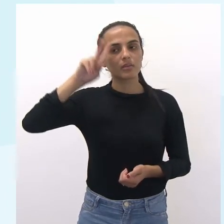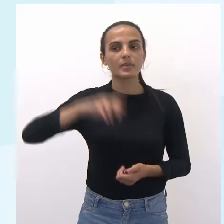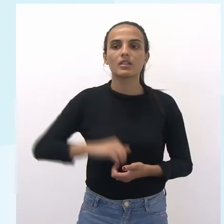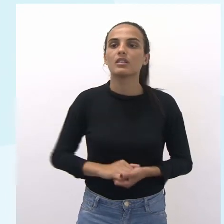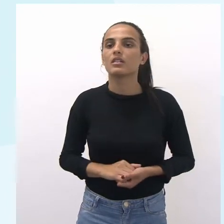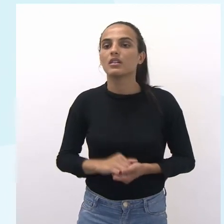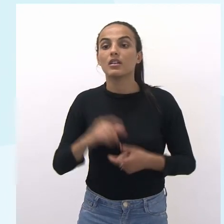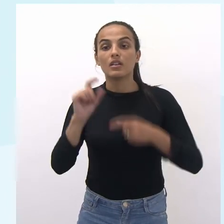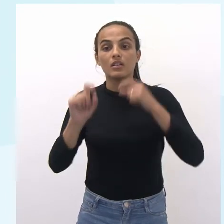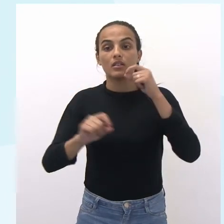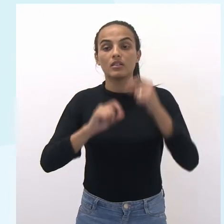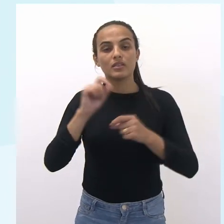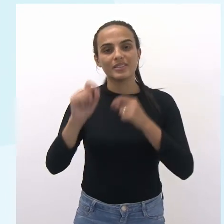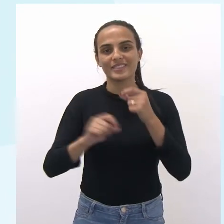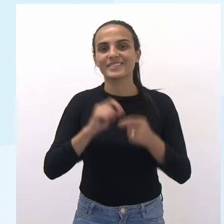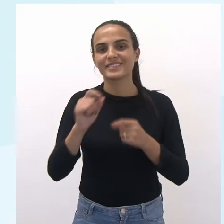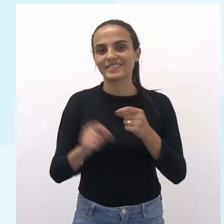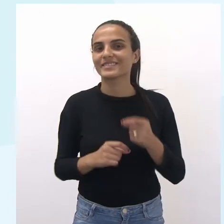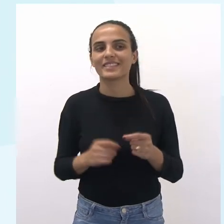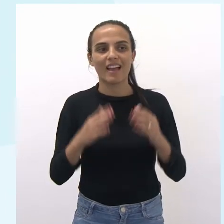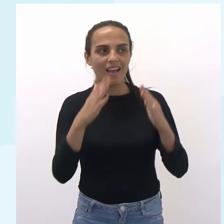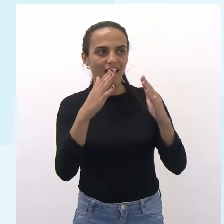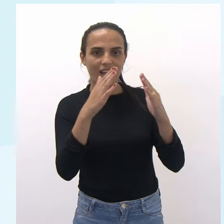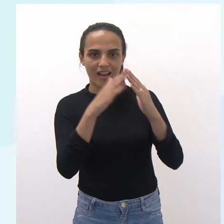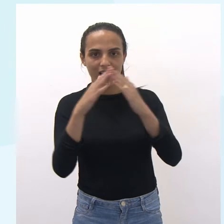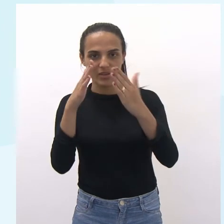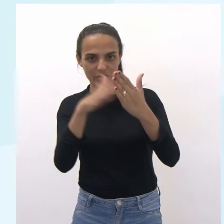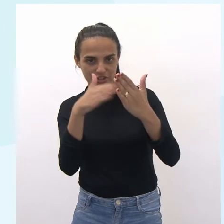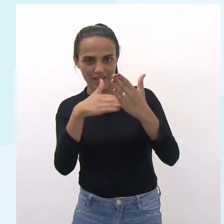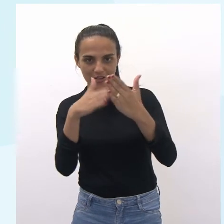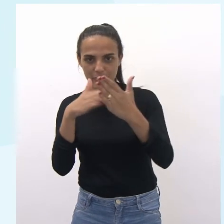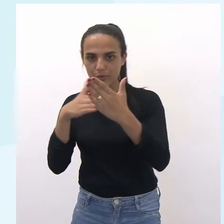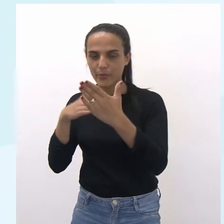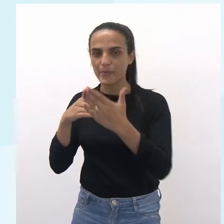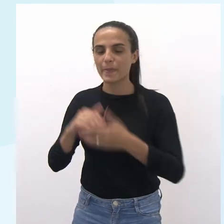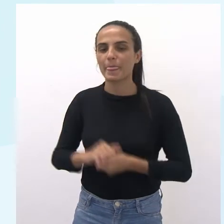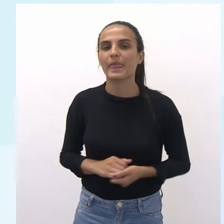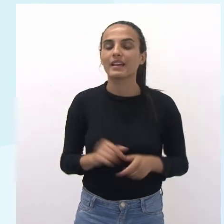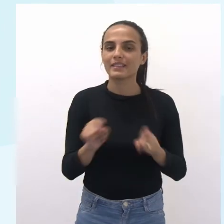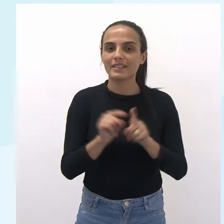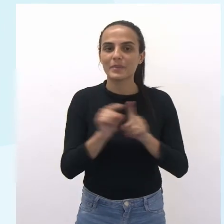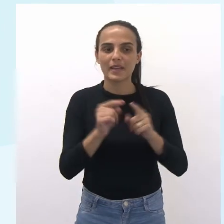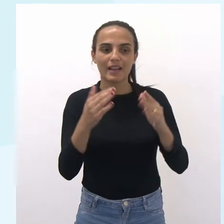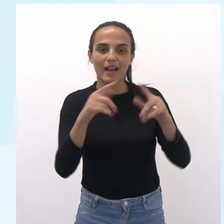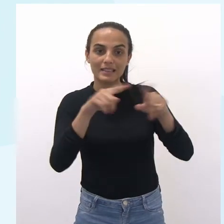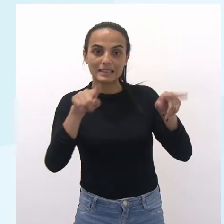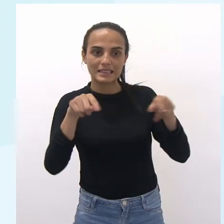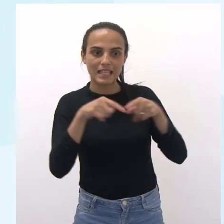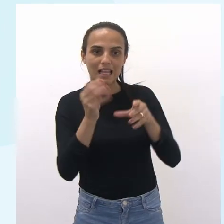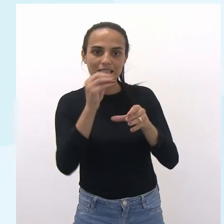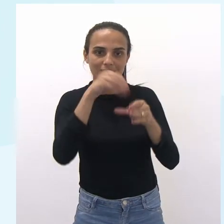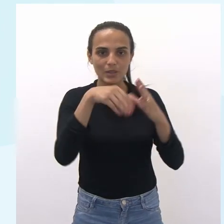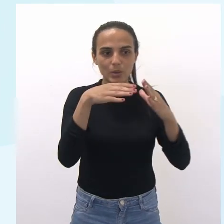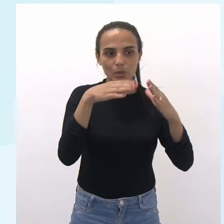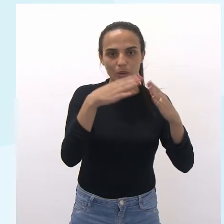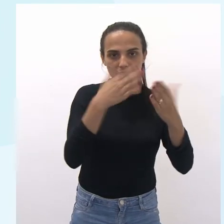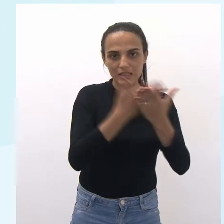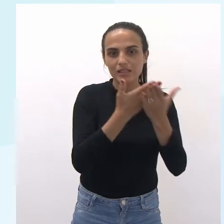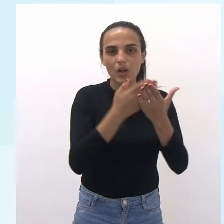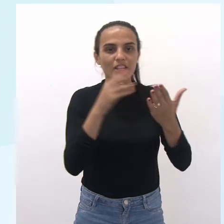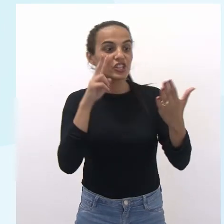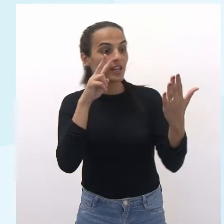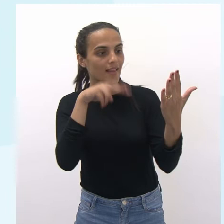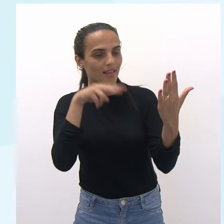que as bibliotecas das diretorias de ensino e as salas de leitura das unidades escolares possuem